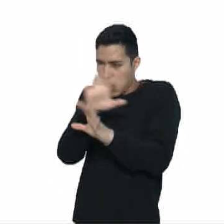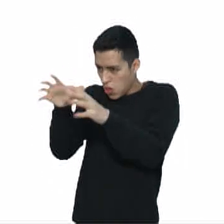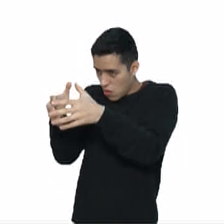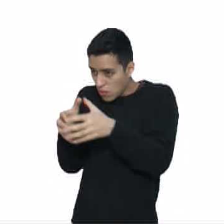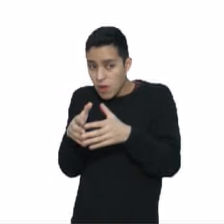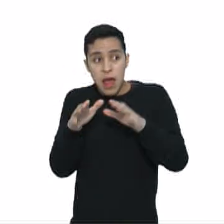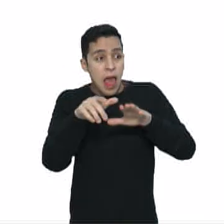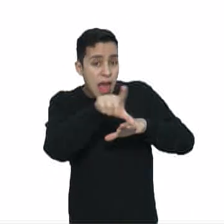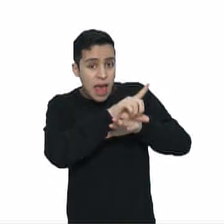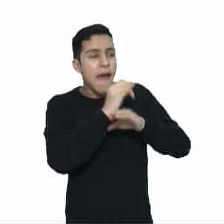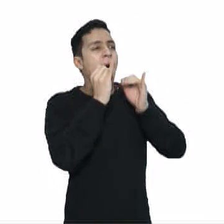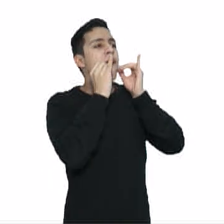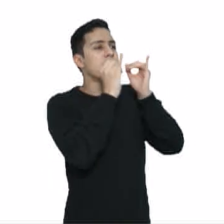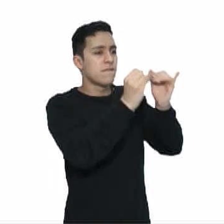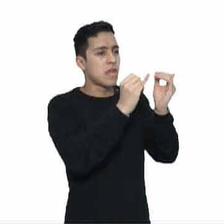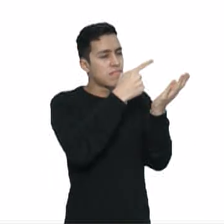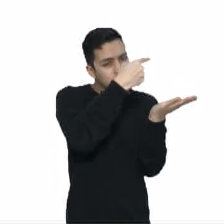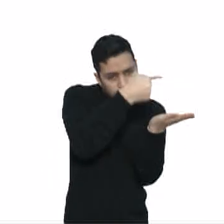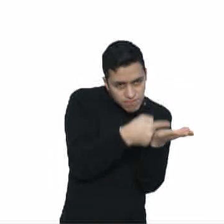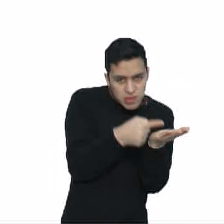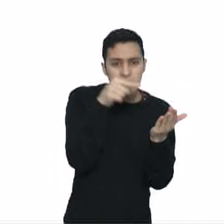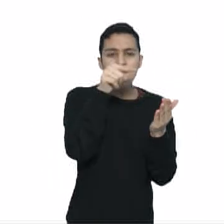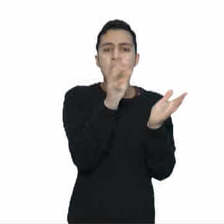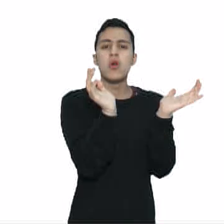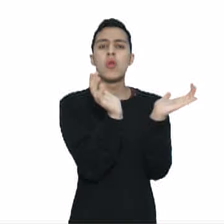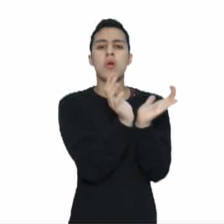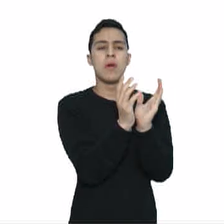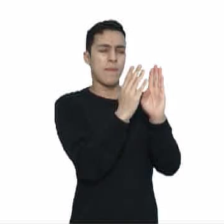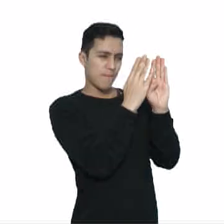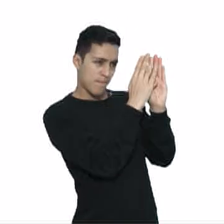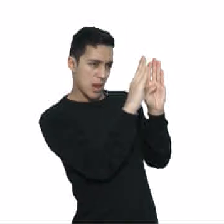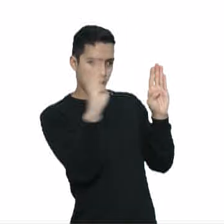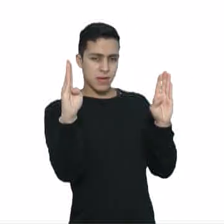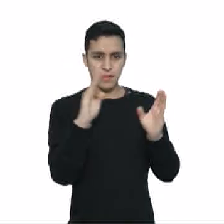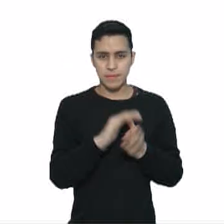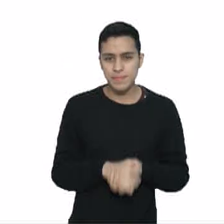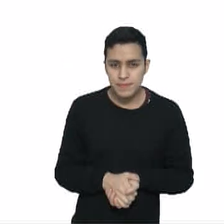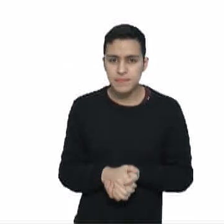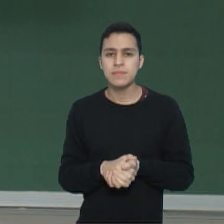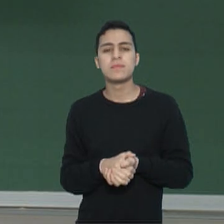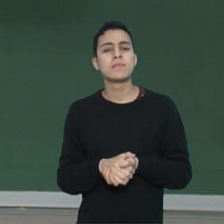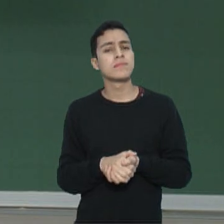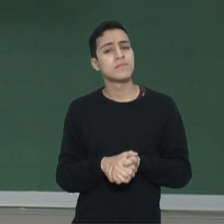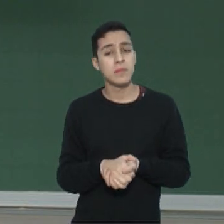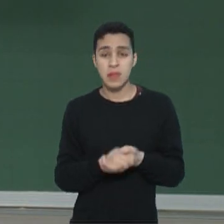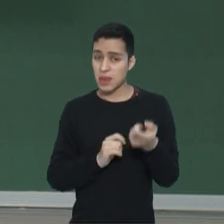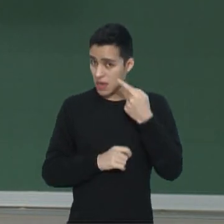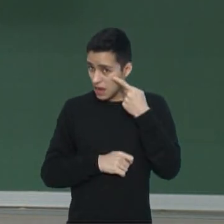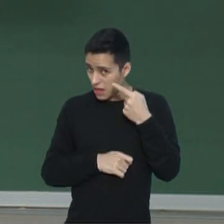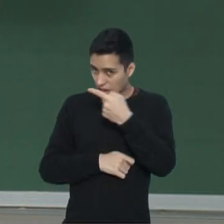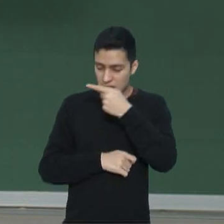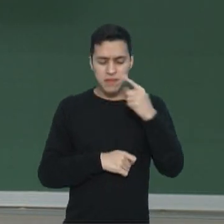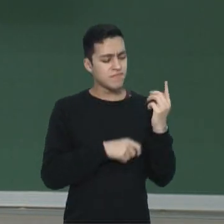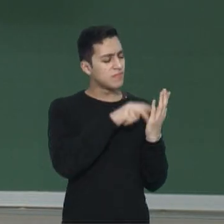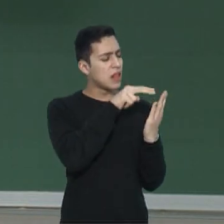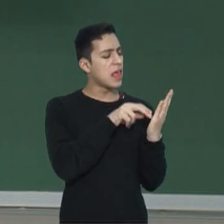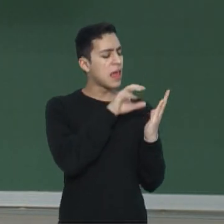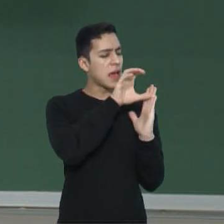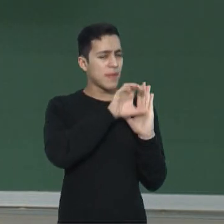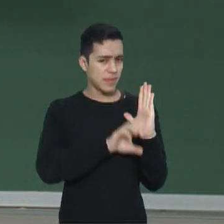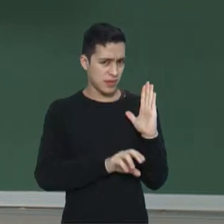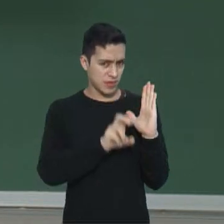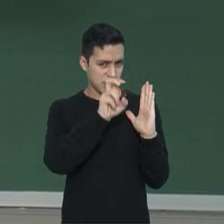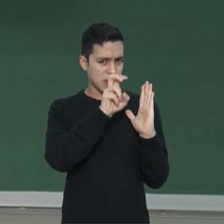avisar com antecedência a equipe da biblioteca. Tivemos a leitura do capítulo 5 do